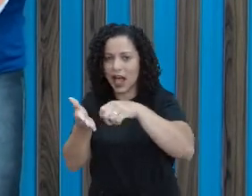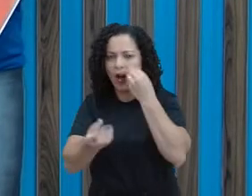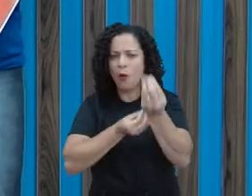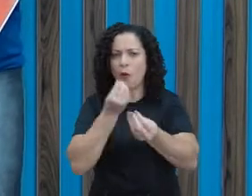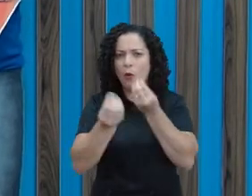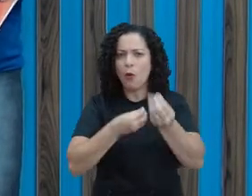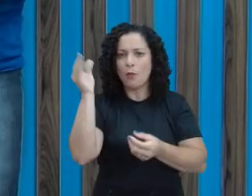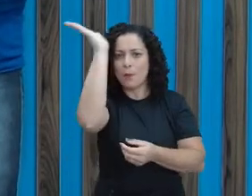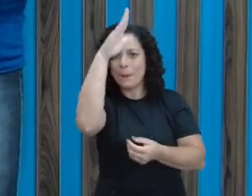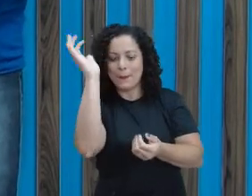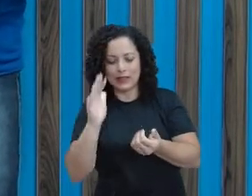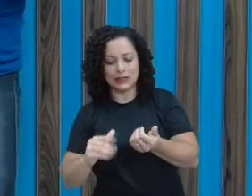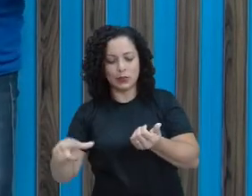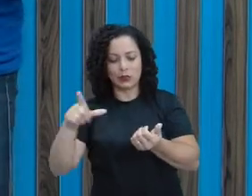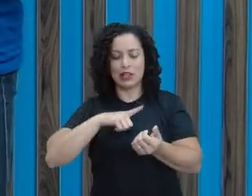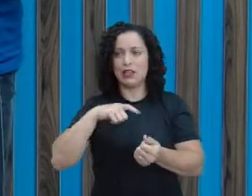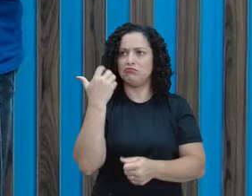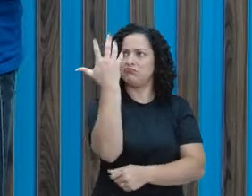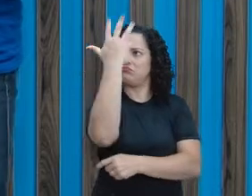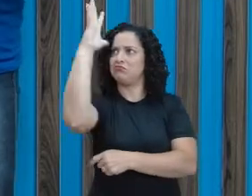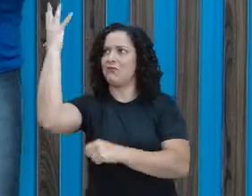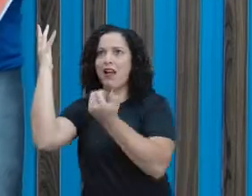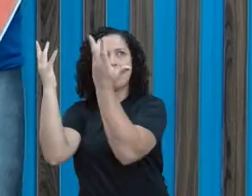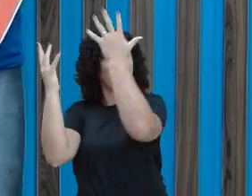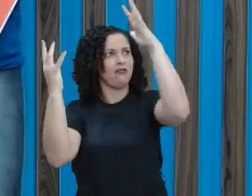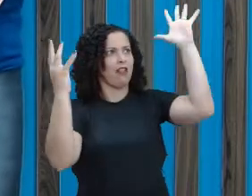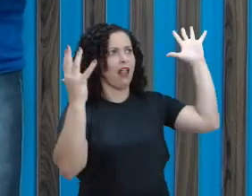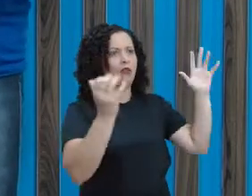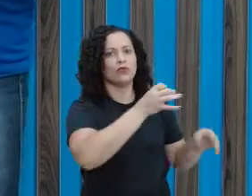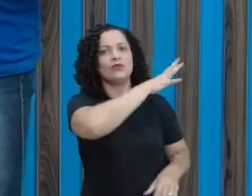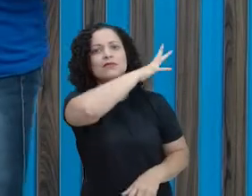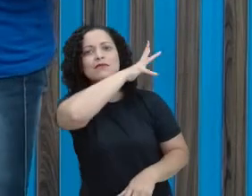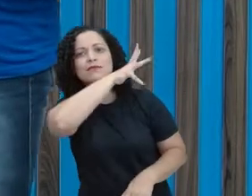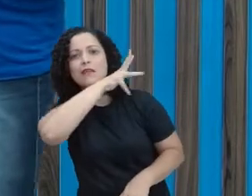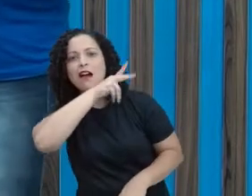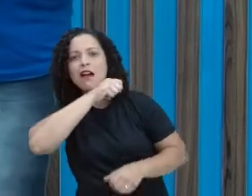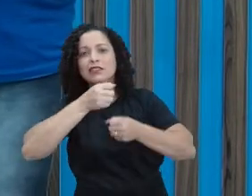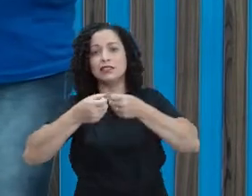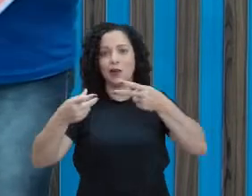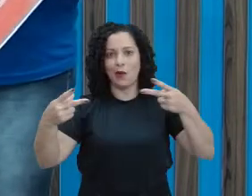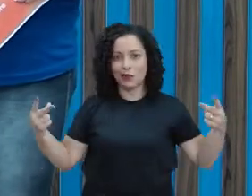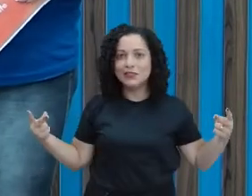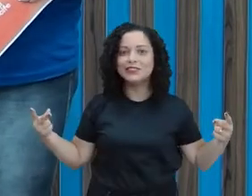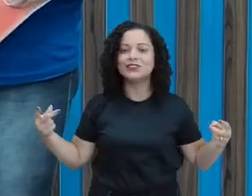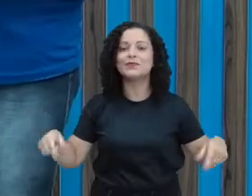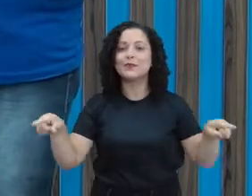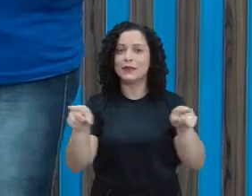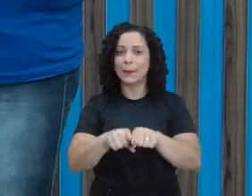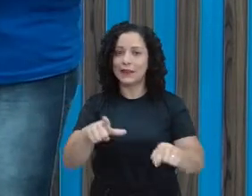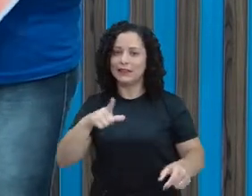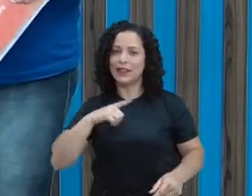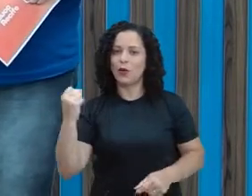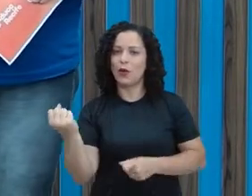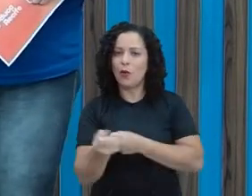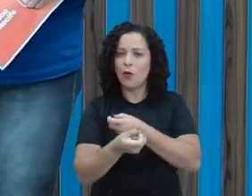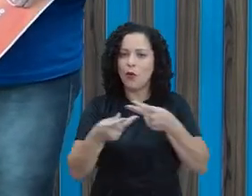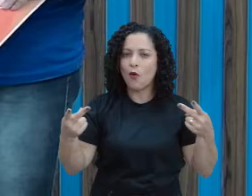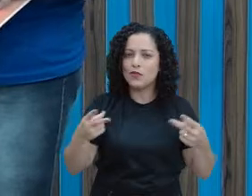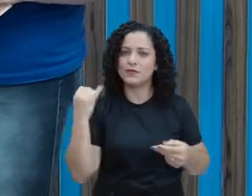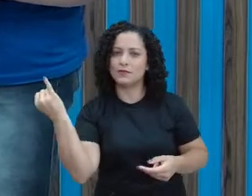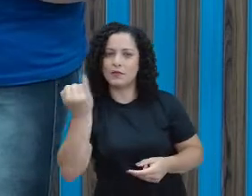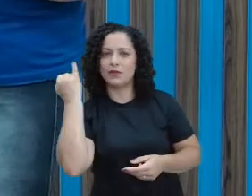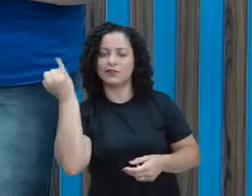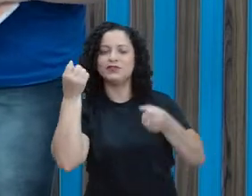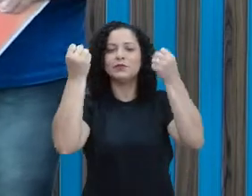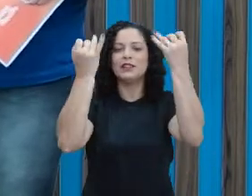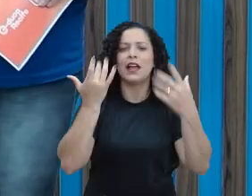também era a grande importância dessa viagem, né? Tenho também curiosidades para falar por que foi que Darwin foi